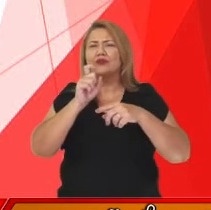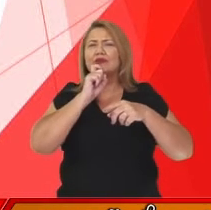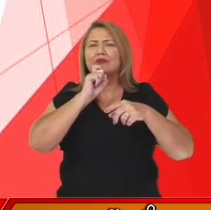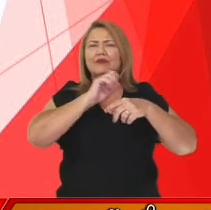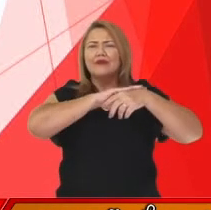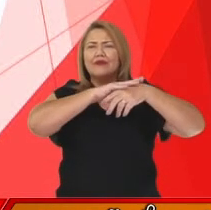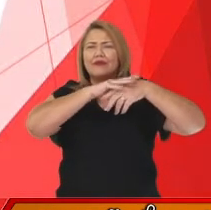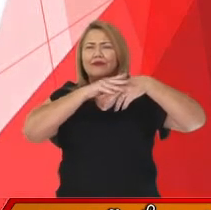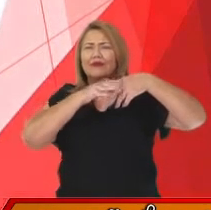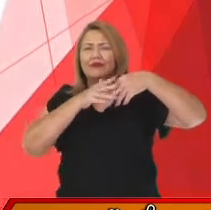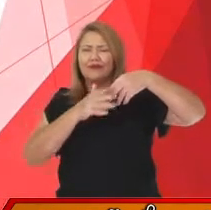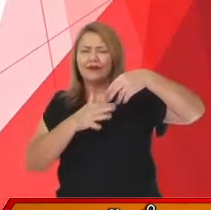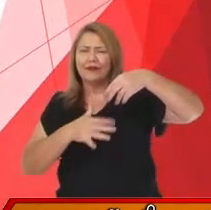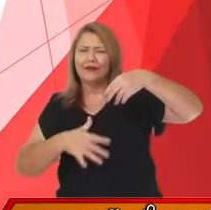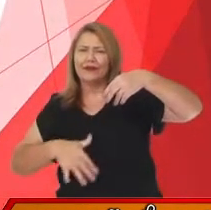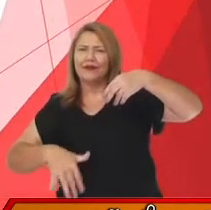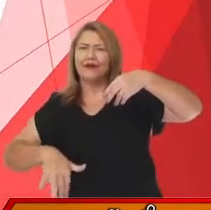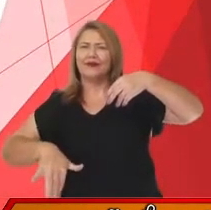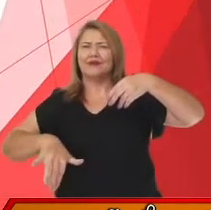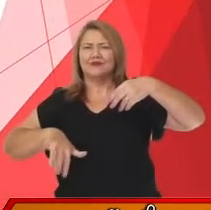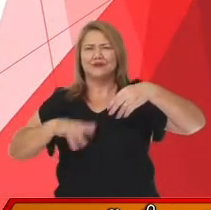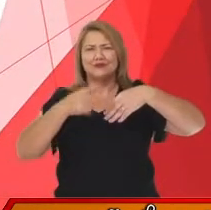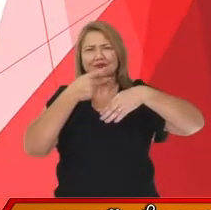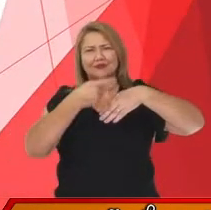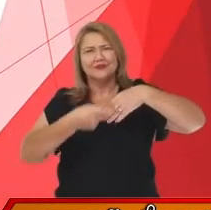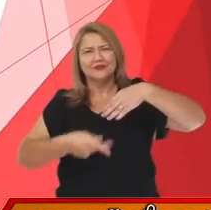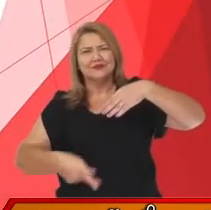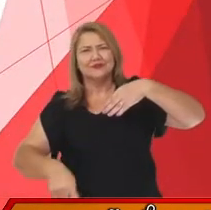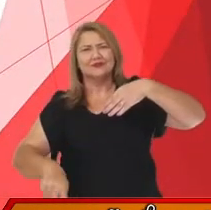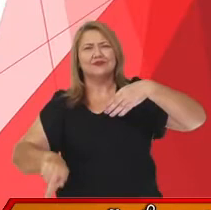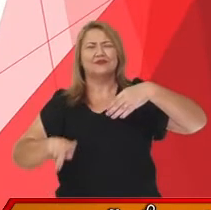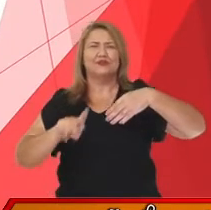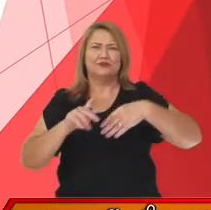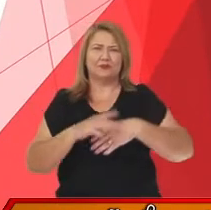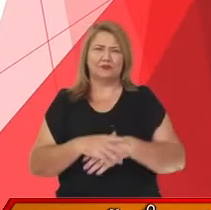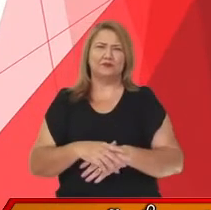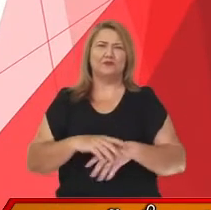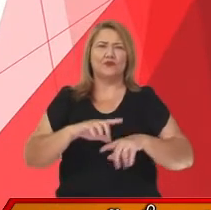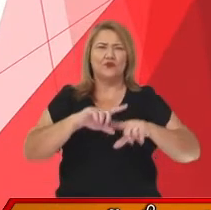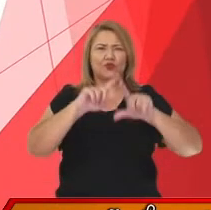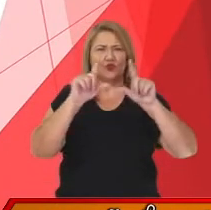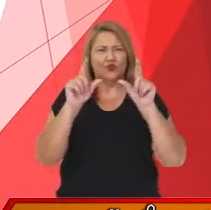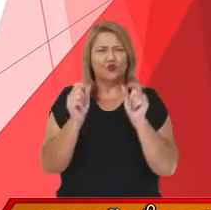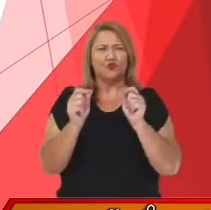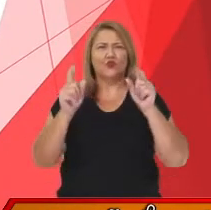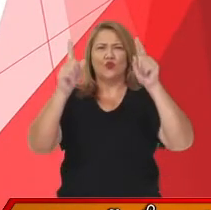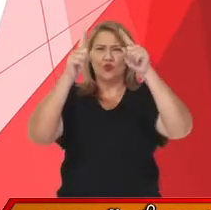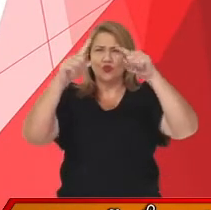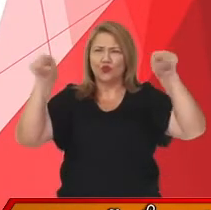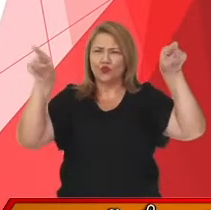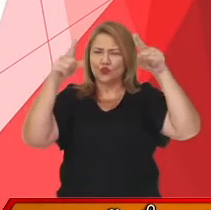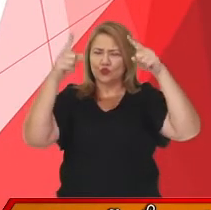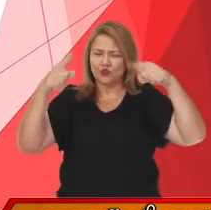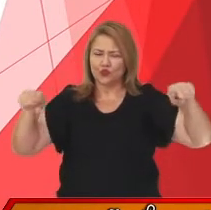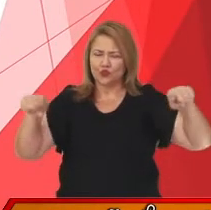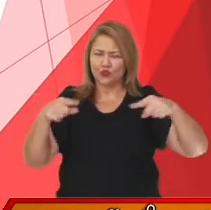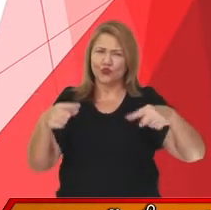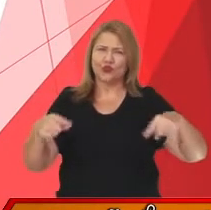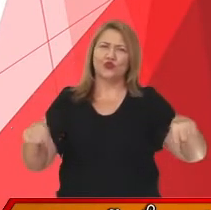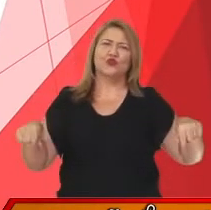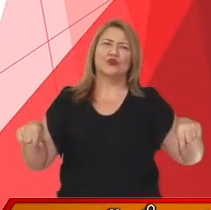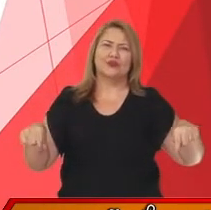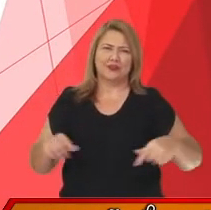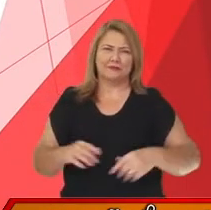Neve possa escorrer possa escorregar por essas Flores floresta de coníferas é aquele formato ali